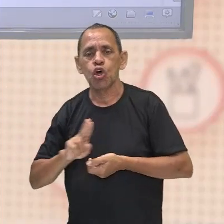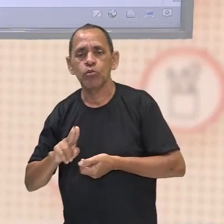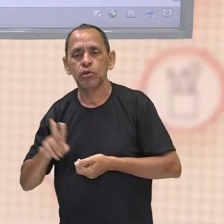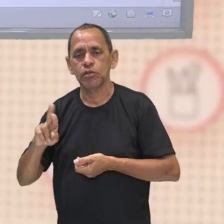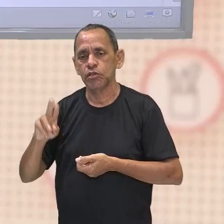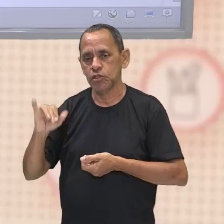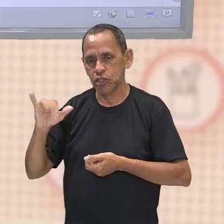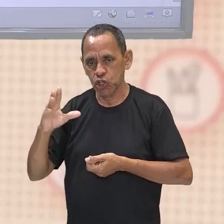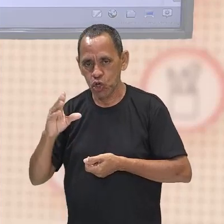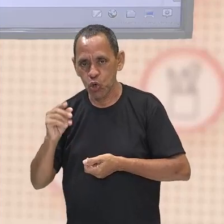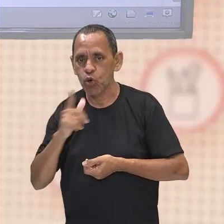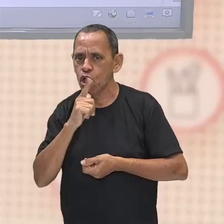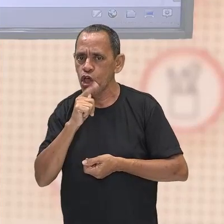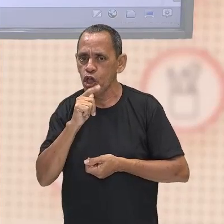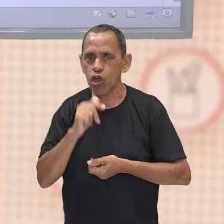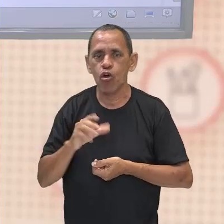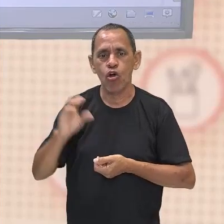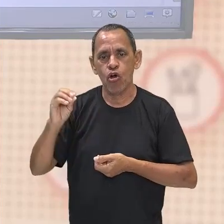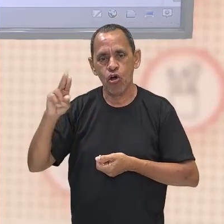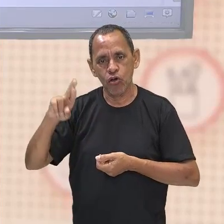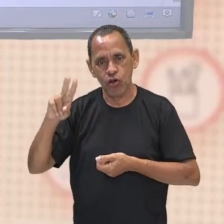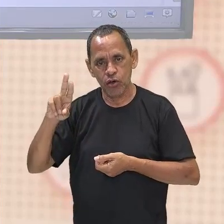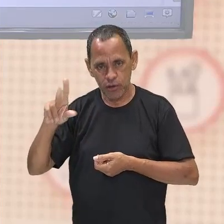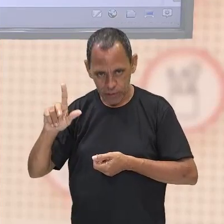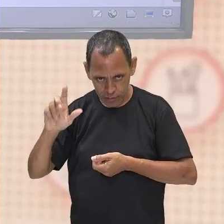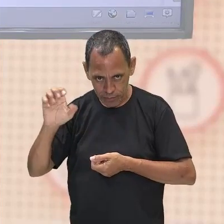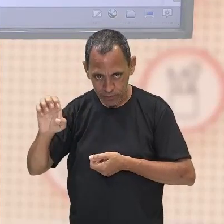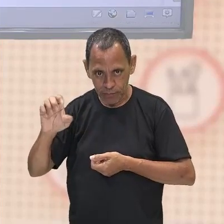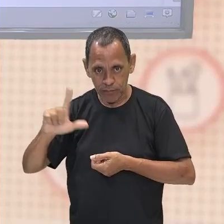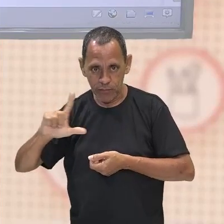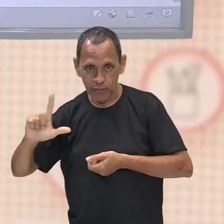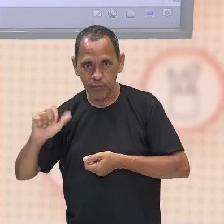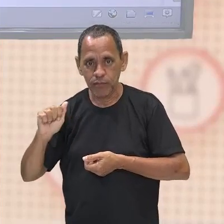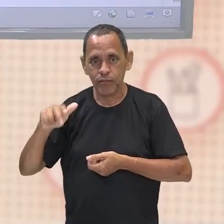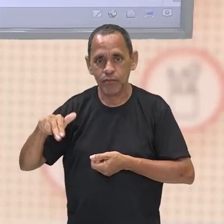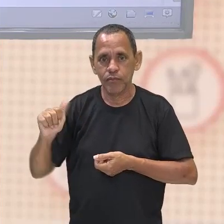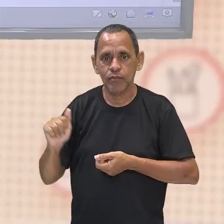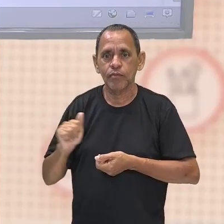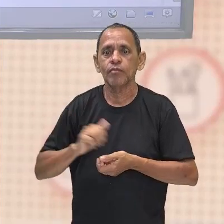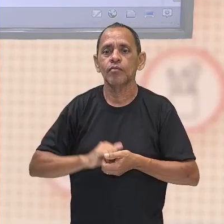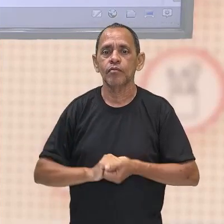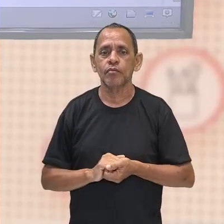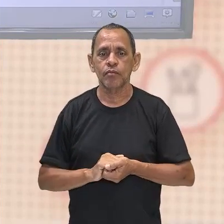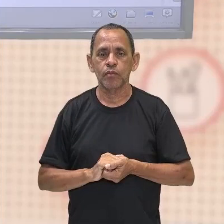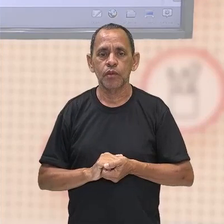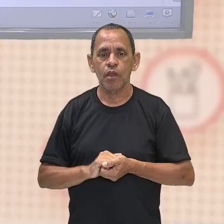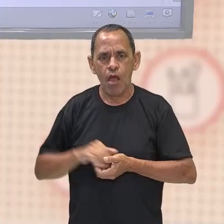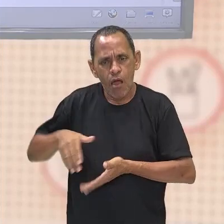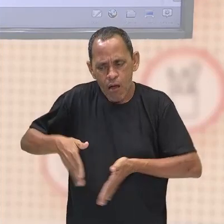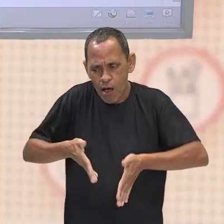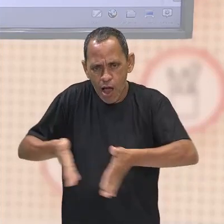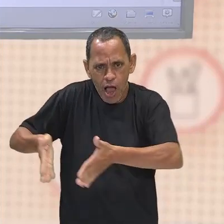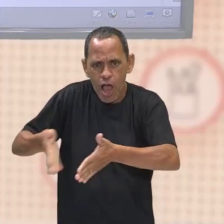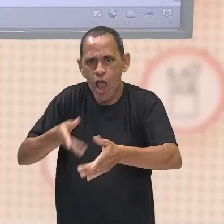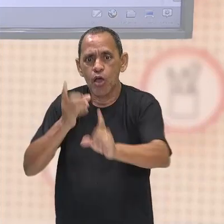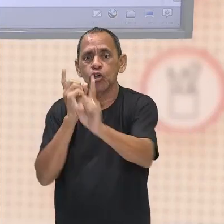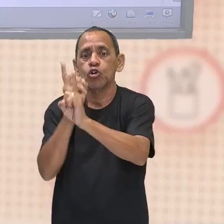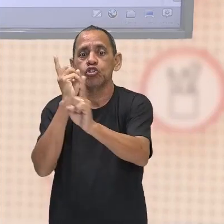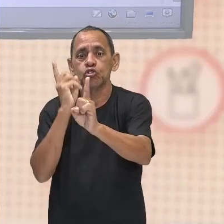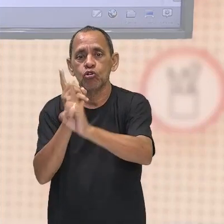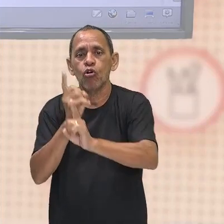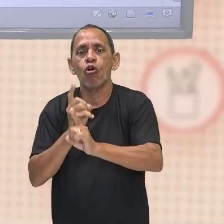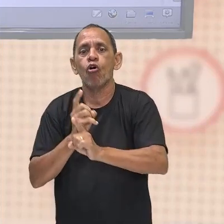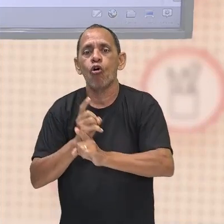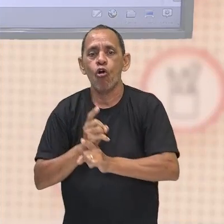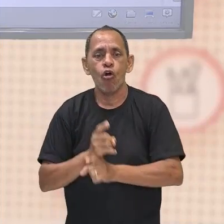encontrou esse rio. Só que o que acontece? Ao descer esse rio, ele vai encontrar as famosas guerreiras,